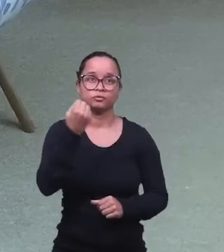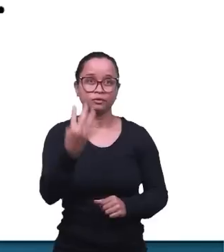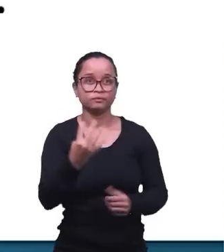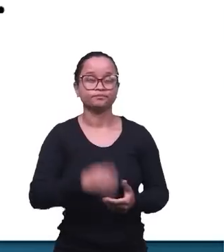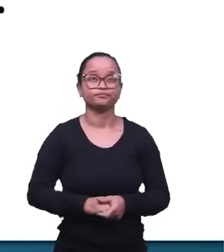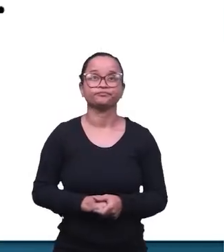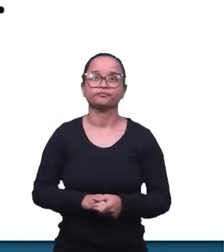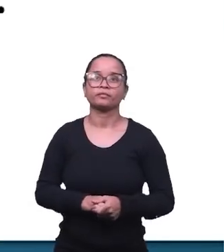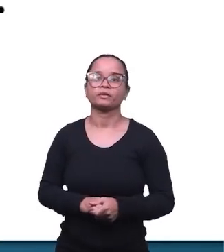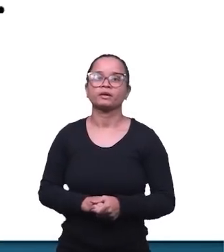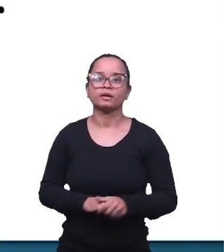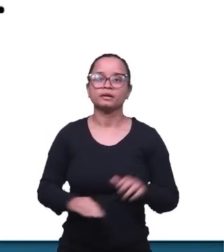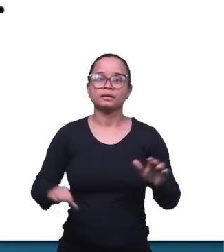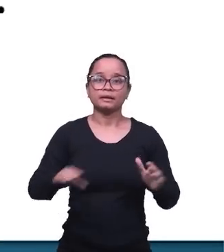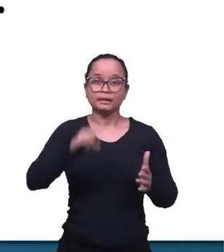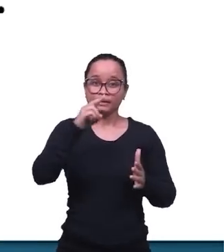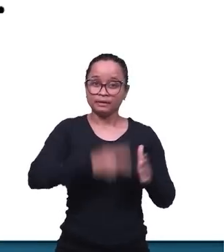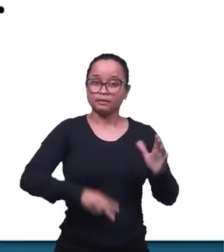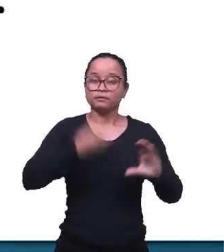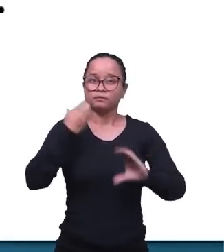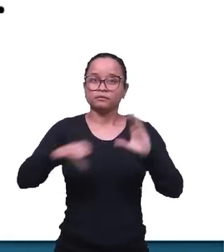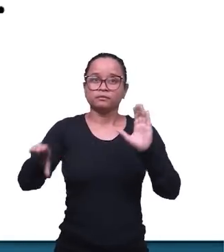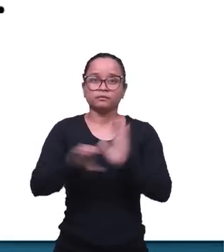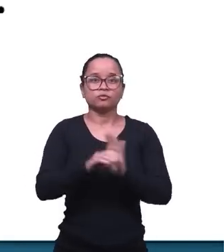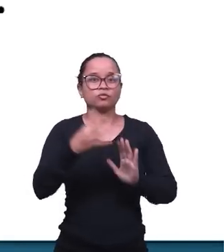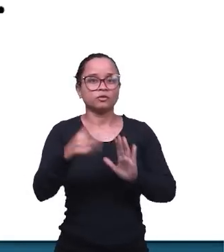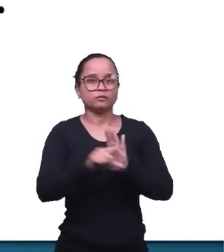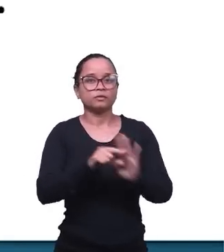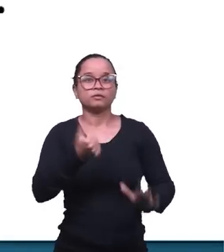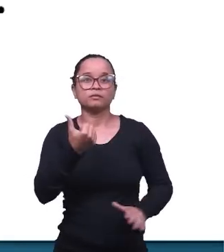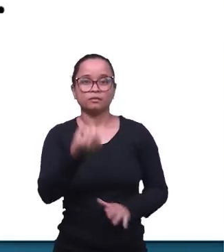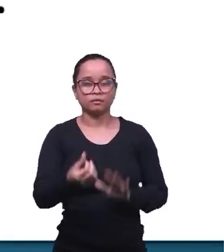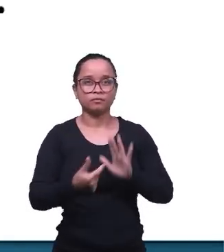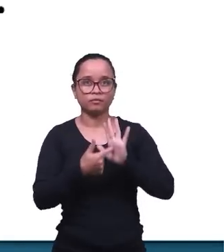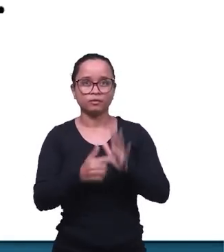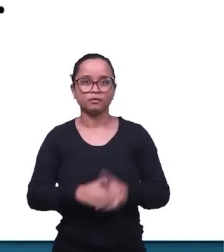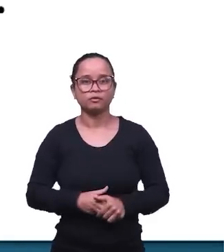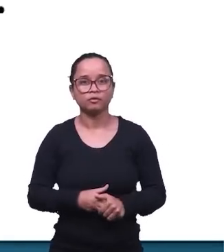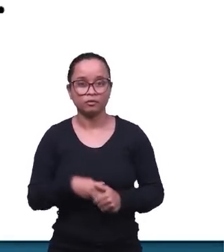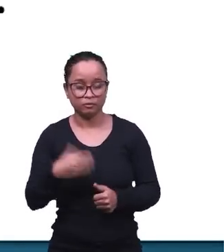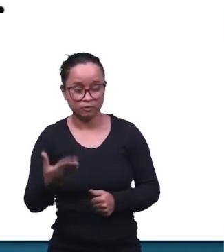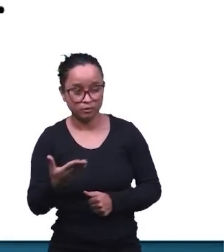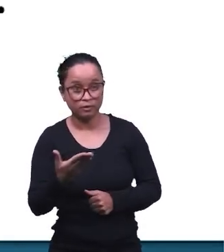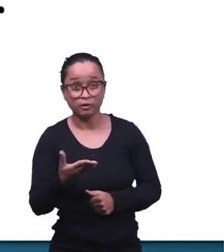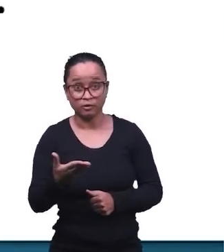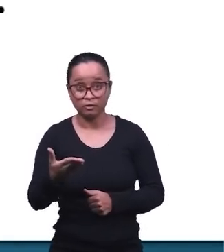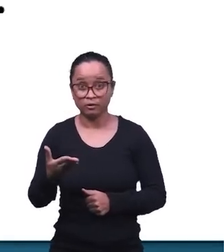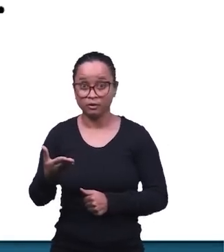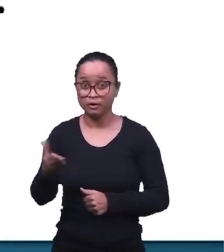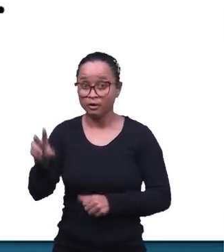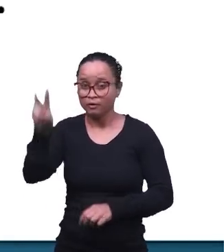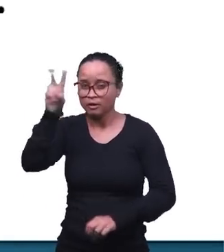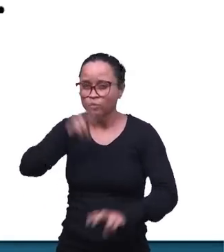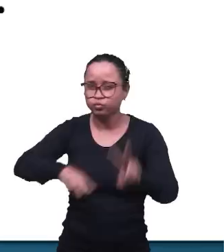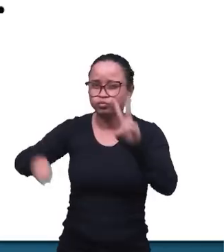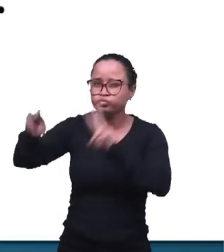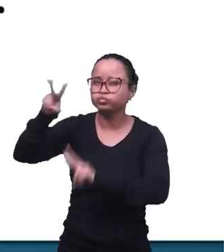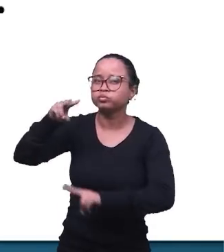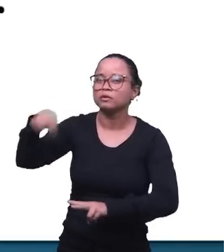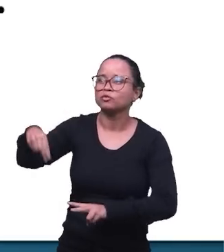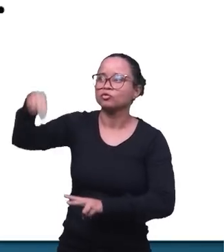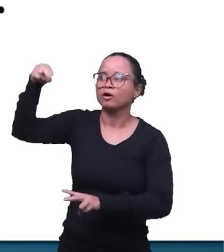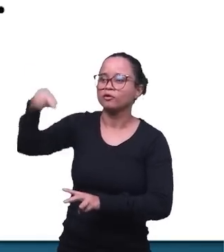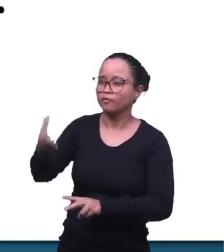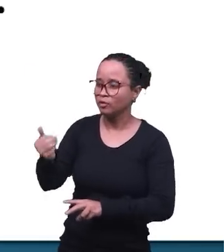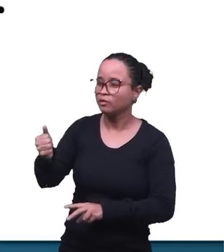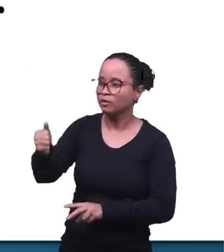4. Lendo Cantares, capítulo 4, verso 16, na expressão levanta-te, vento norte, e vem tu, vento